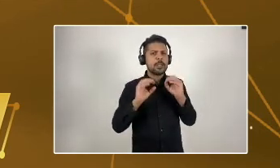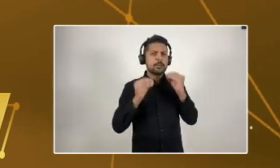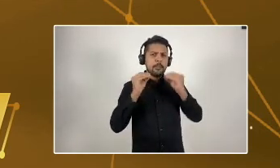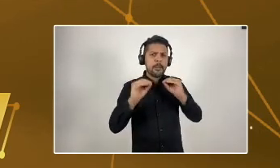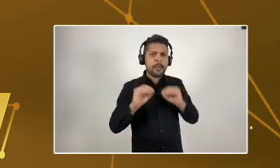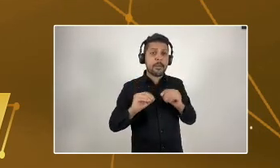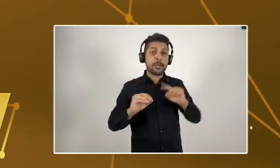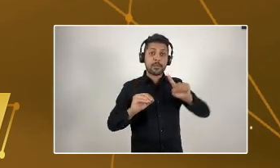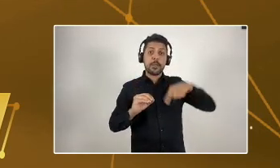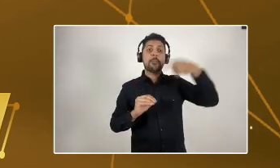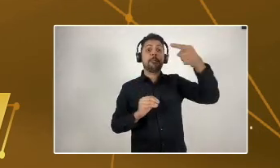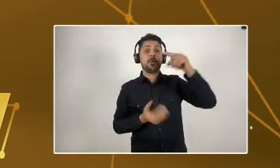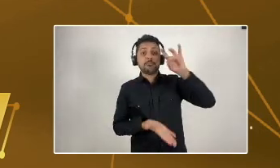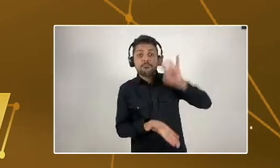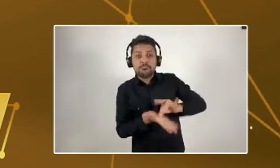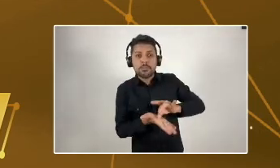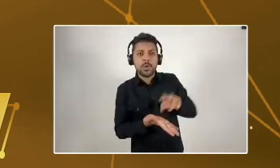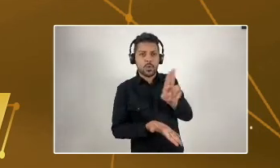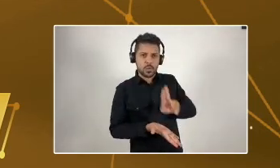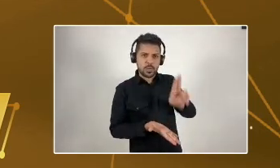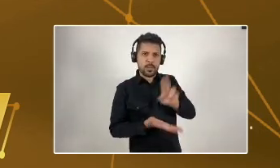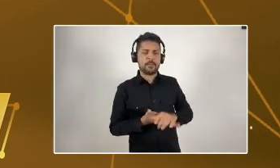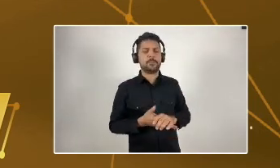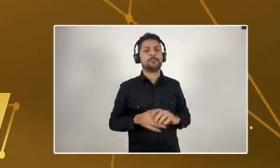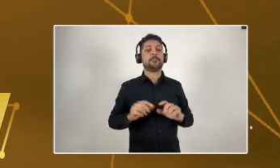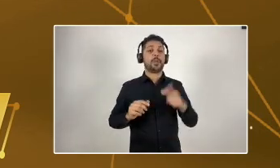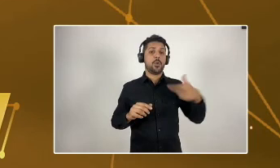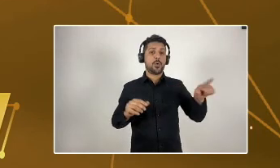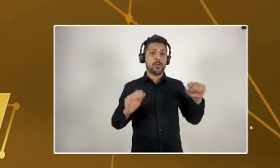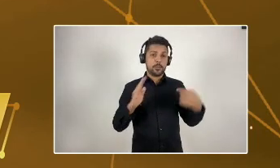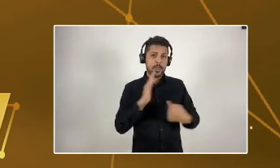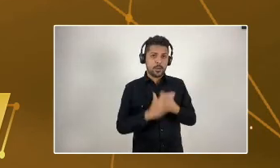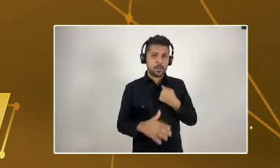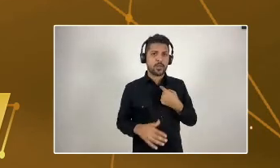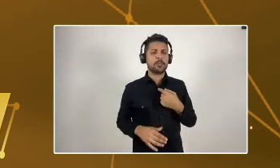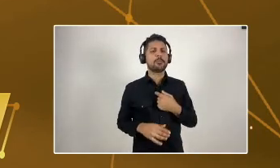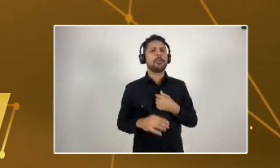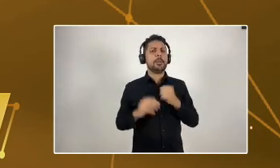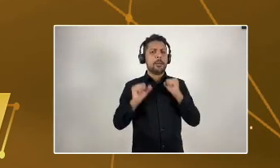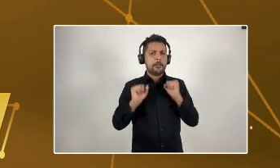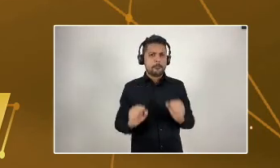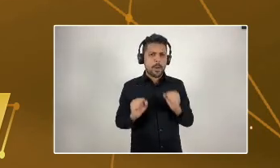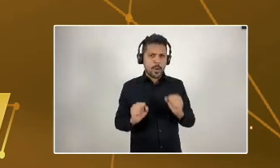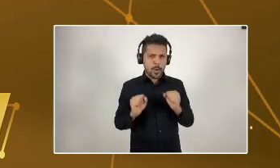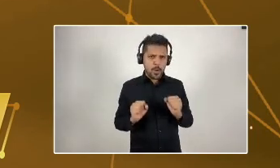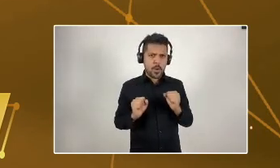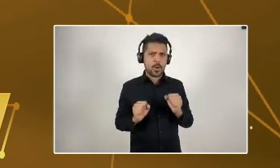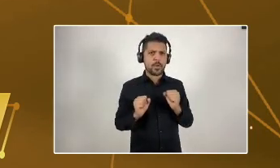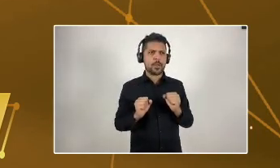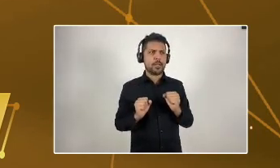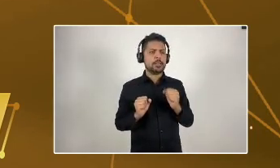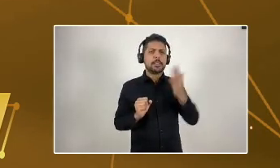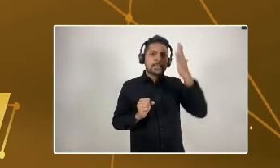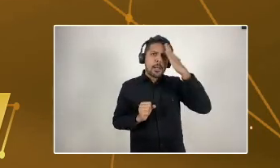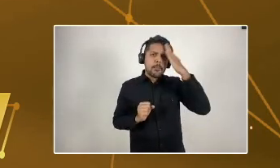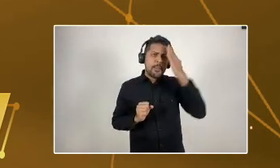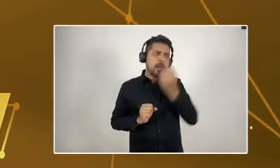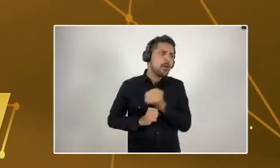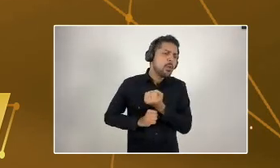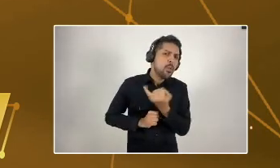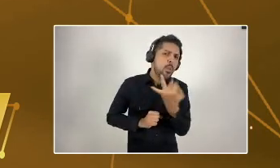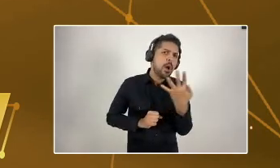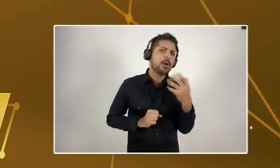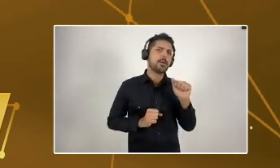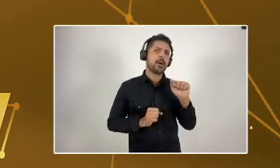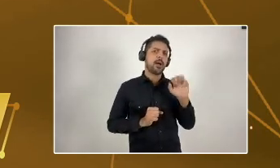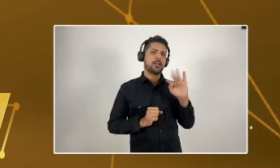Alexandre Caldas Chagas: pode-se mensurar ativos ou quantidades de materiais por essa ferramenta? Existe um limite